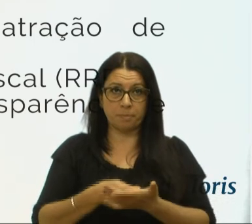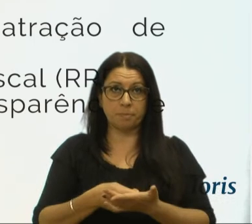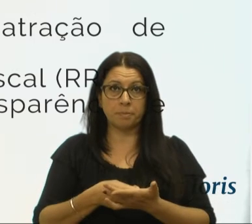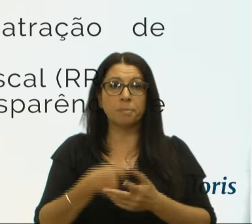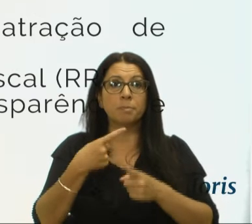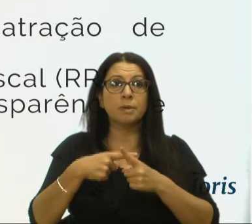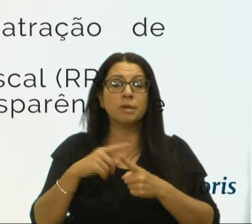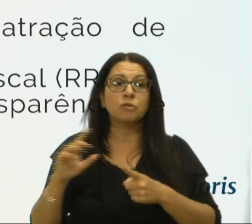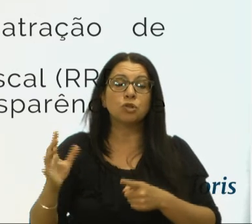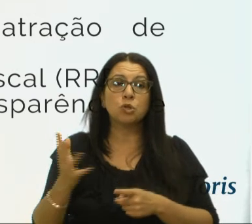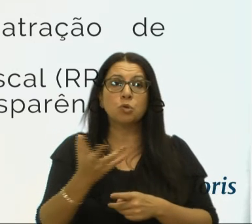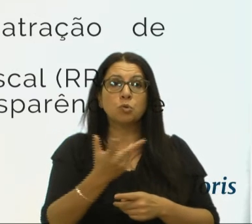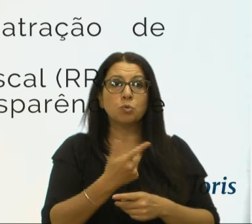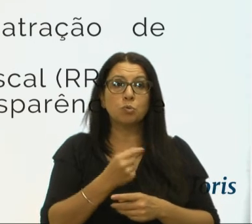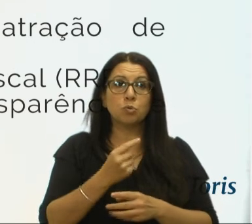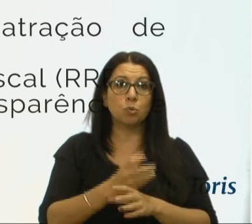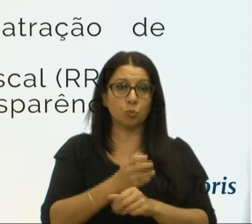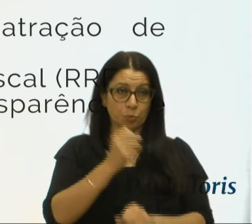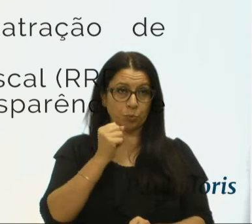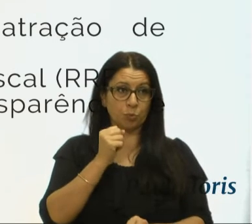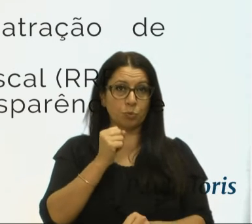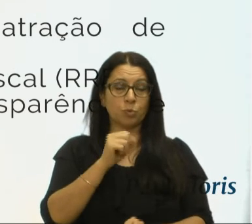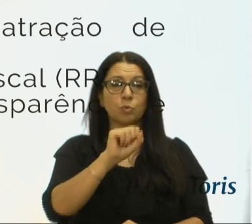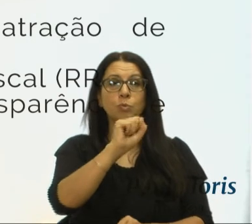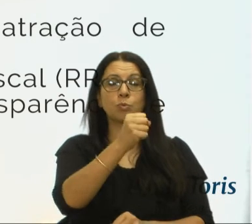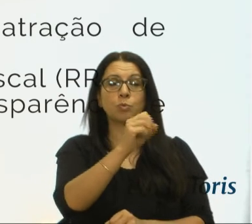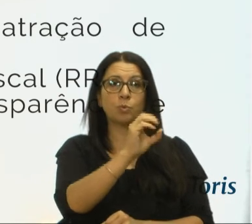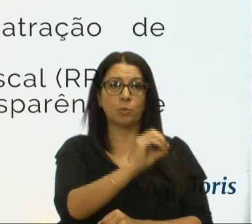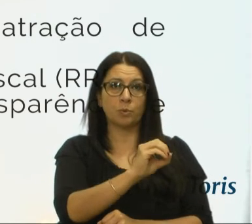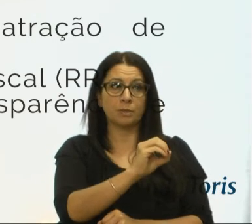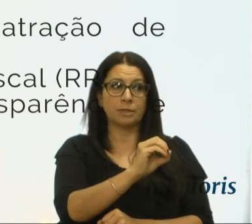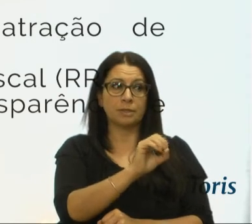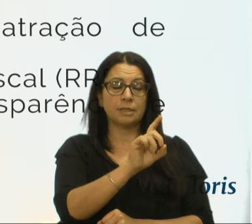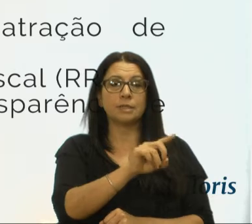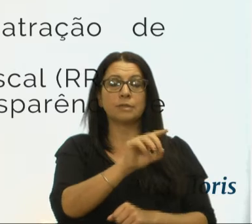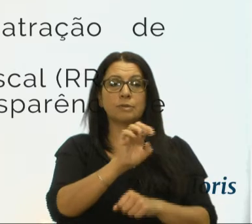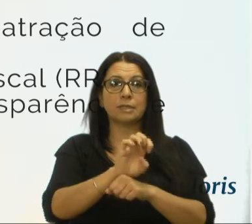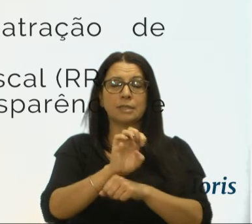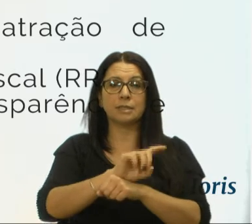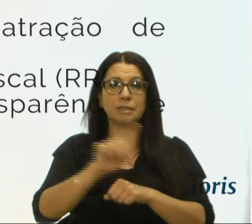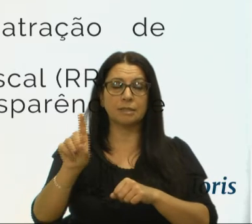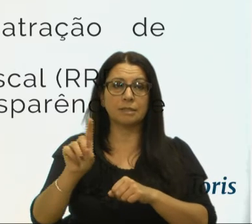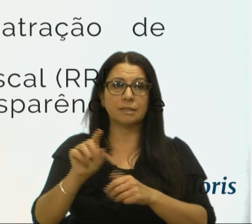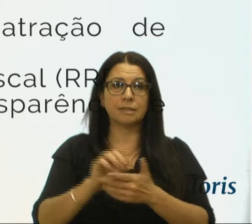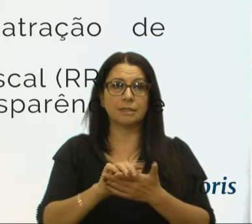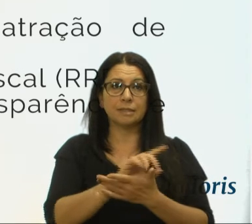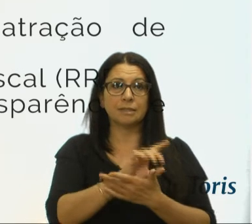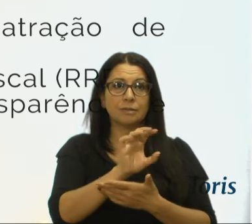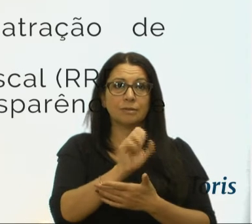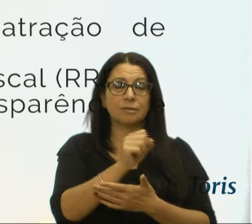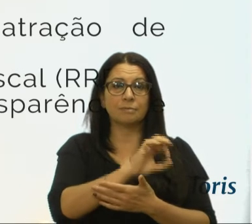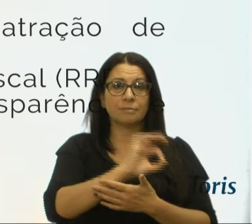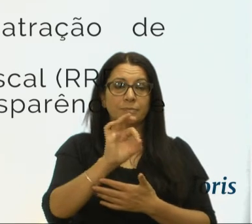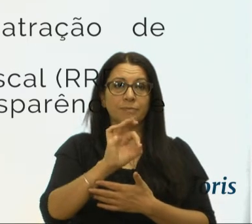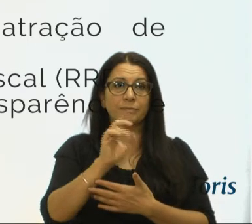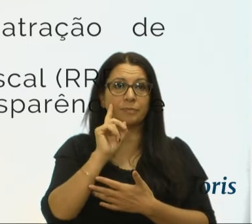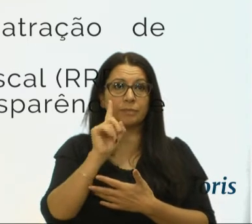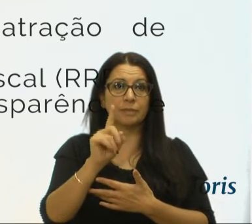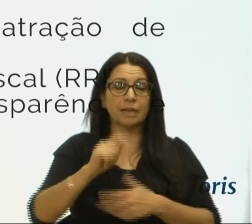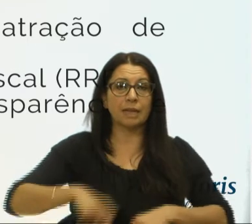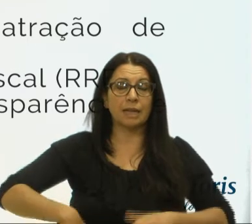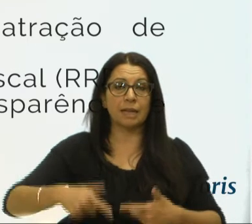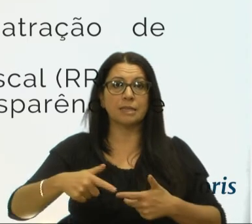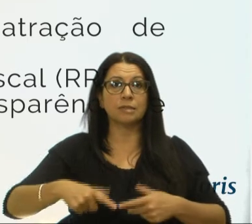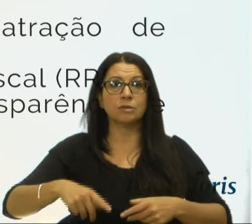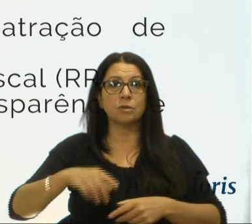De toda a receita, né, do que o Estado arrecada, 80% é gasto com folha de